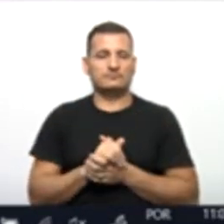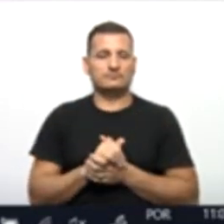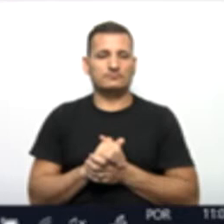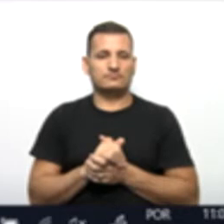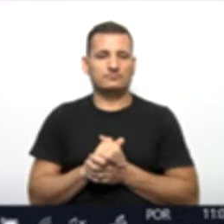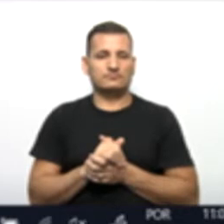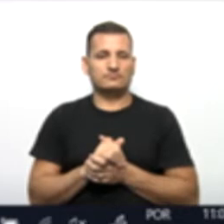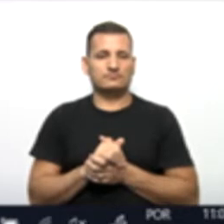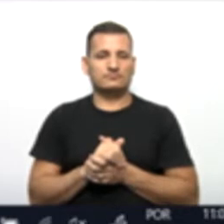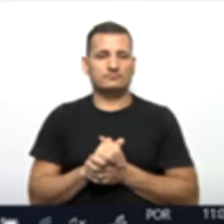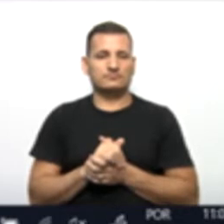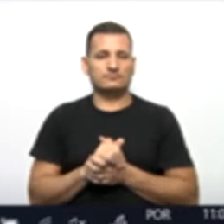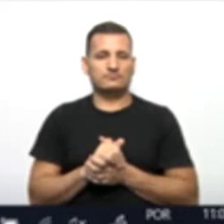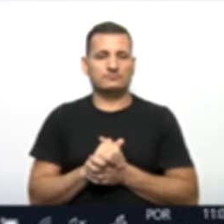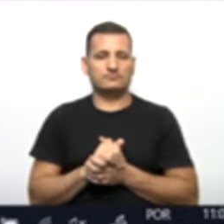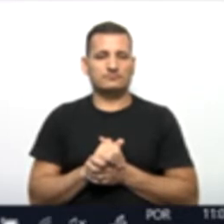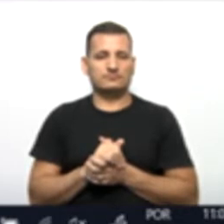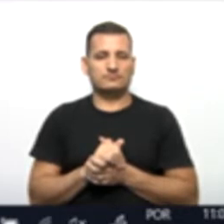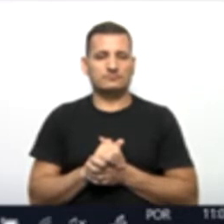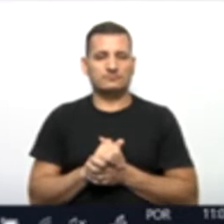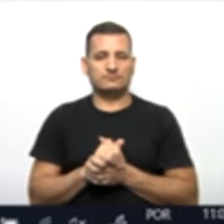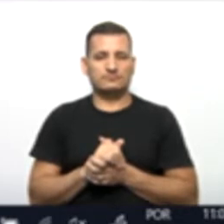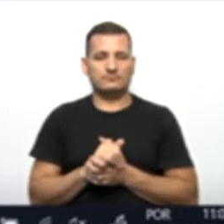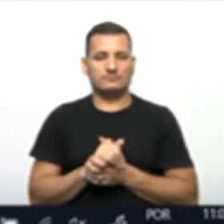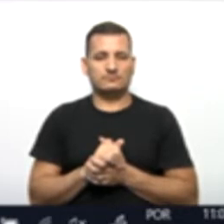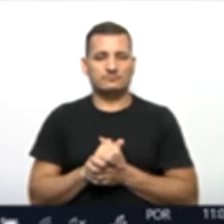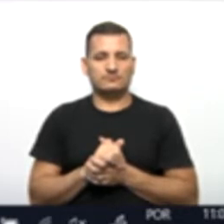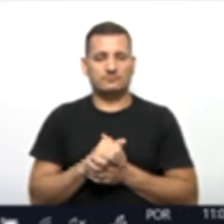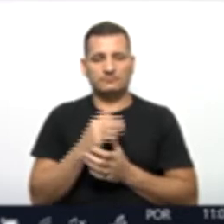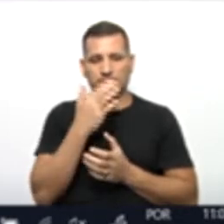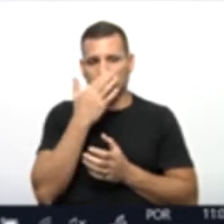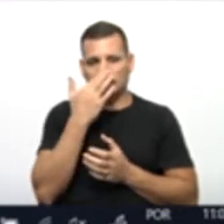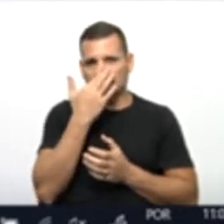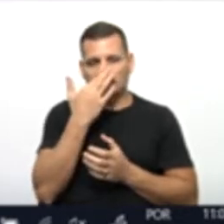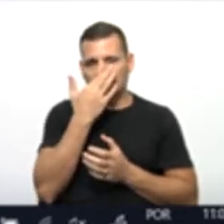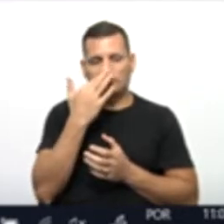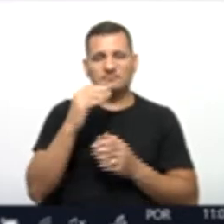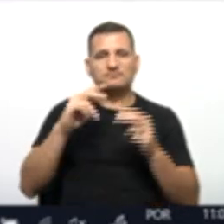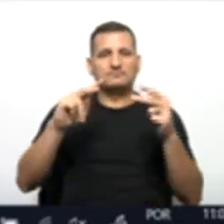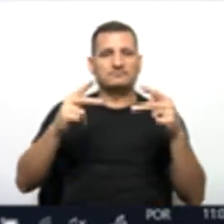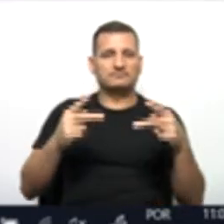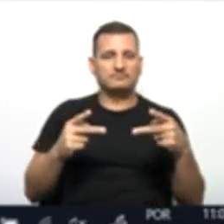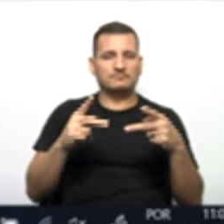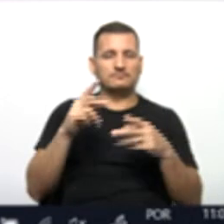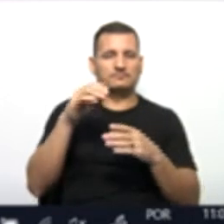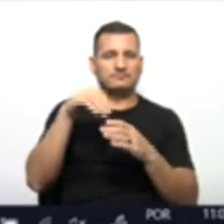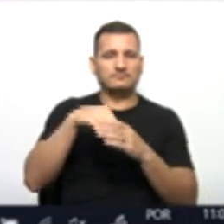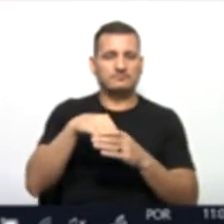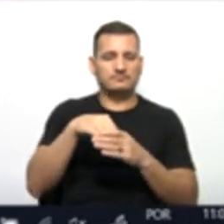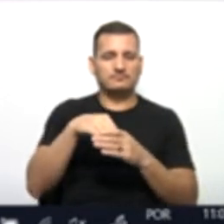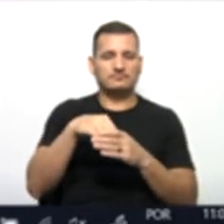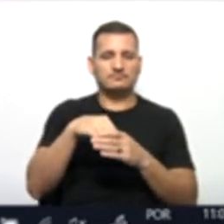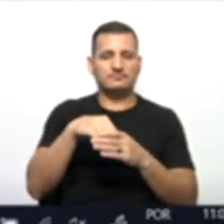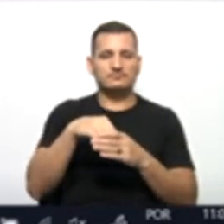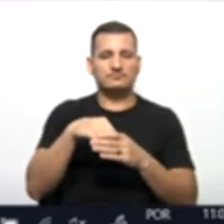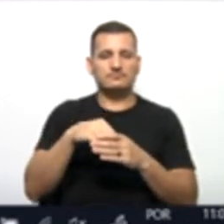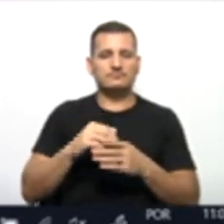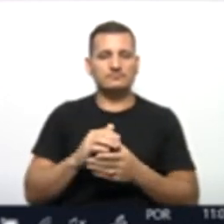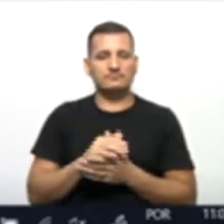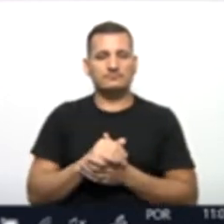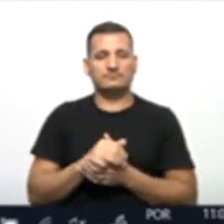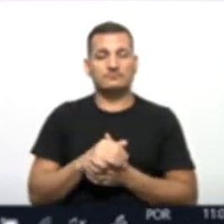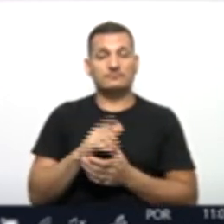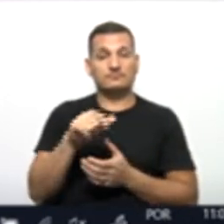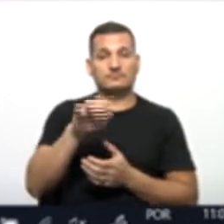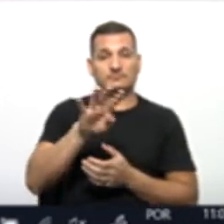contatos ver contados olha só dentro dessa página haver contatos é onde está criada a